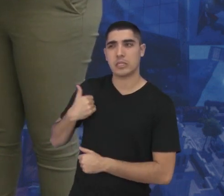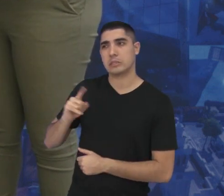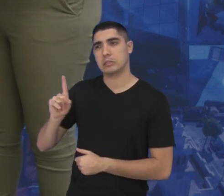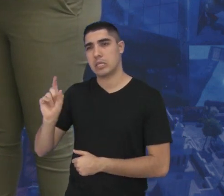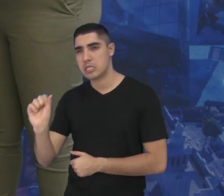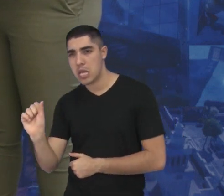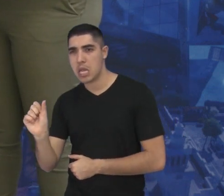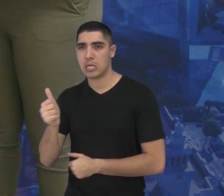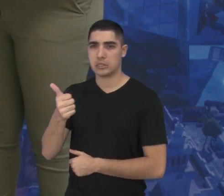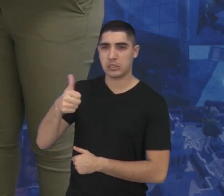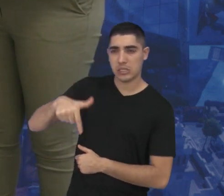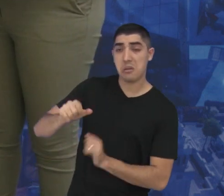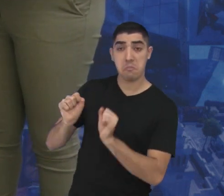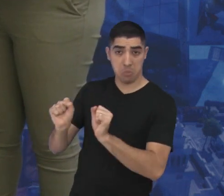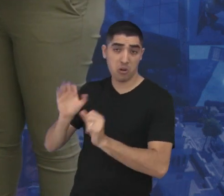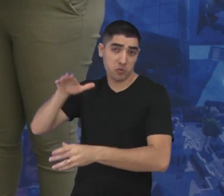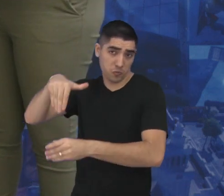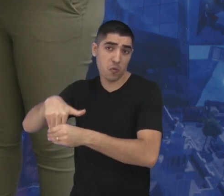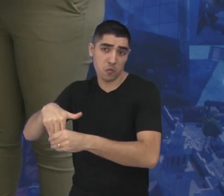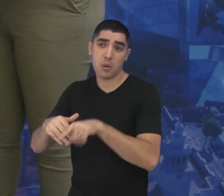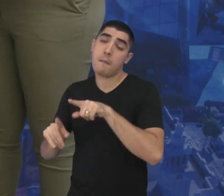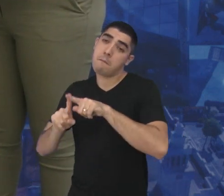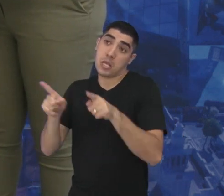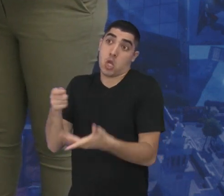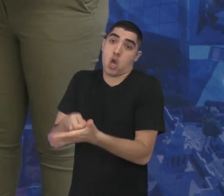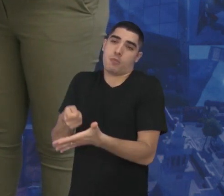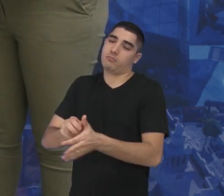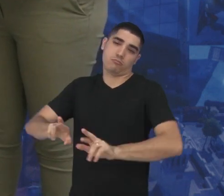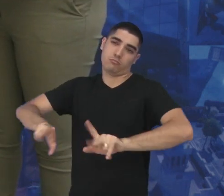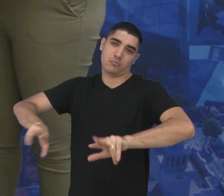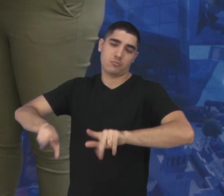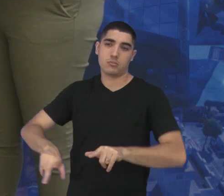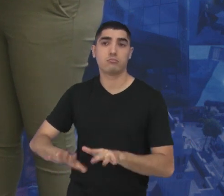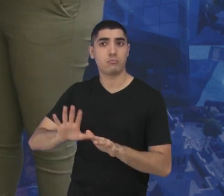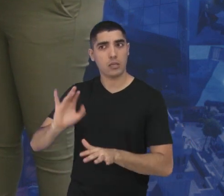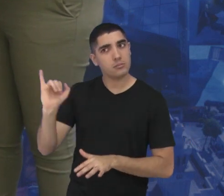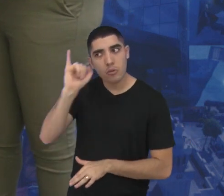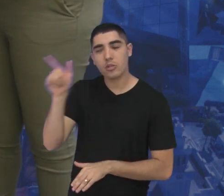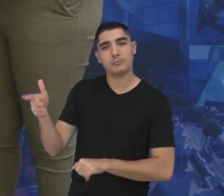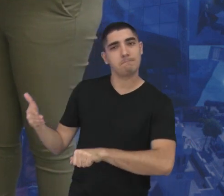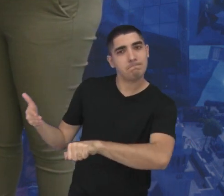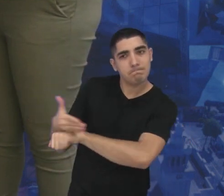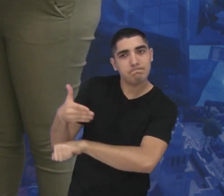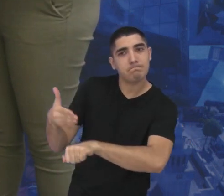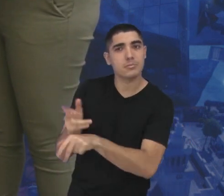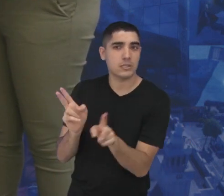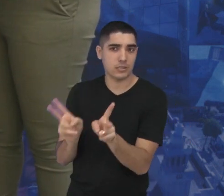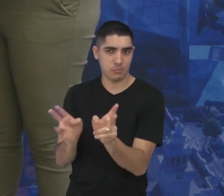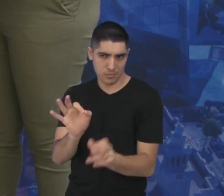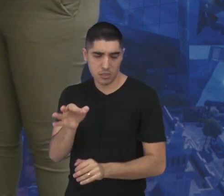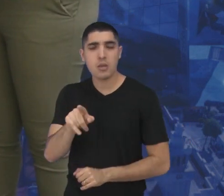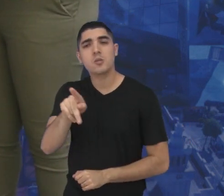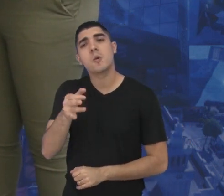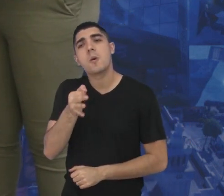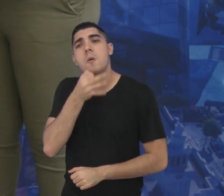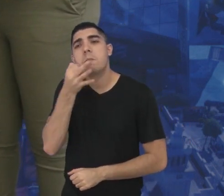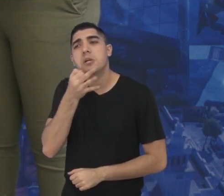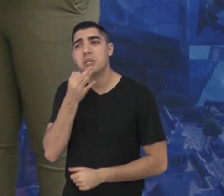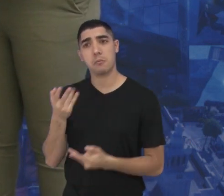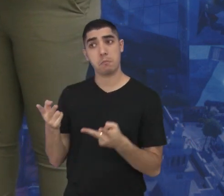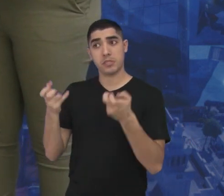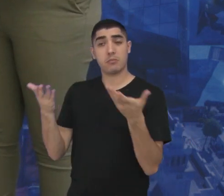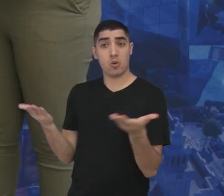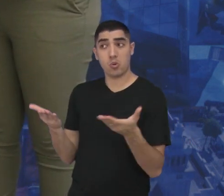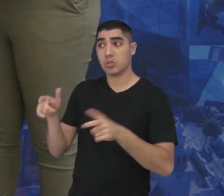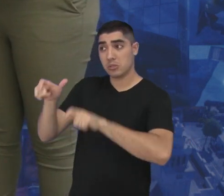e 17 podem votar, mas não precisam. Ainda assim, é super importante que eles participem, né? Como é que você avalia essa participação dos